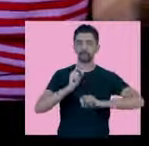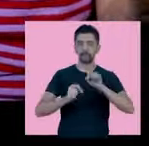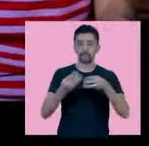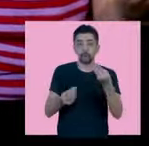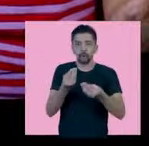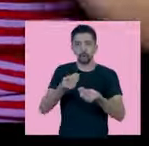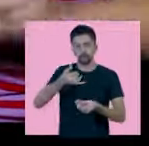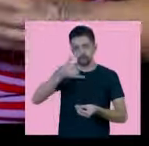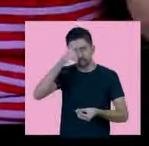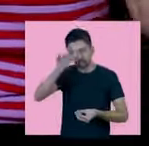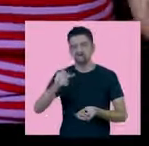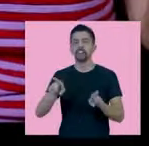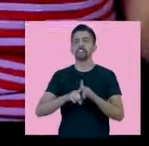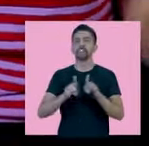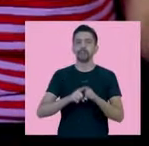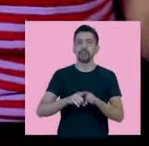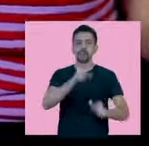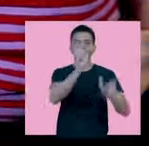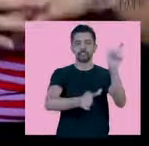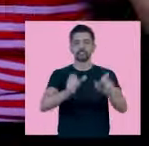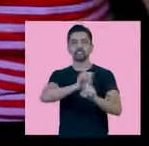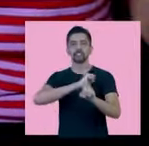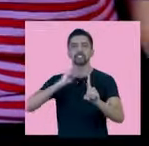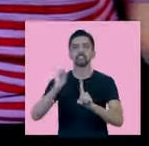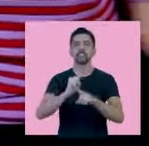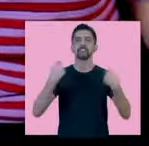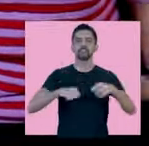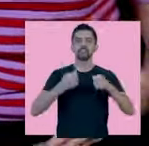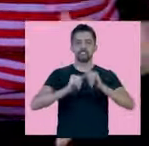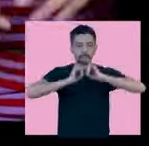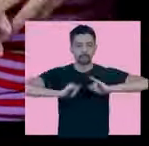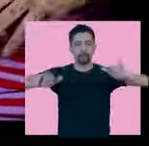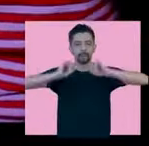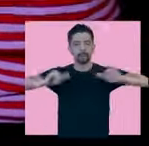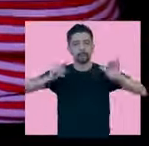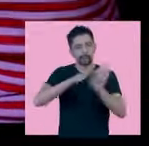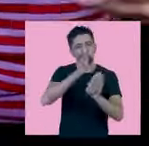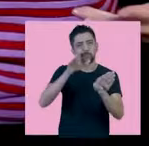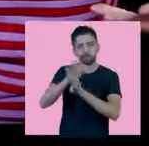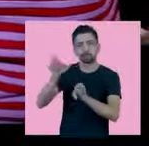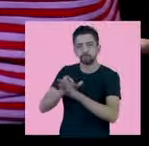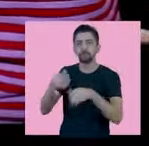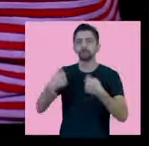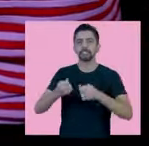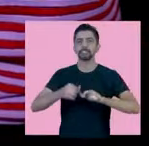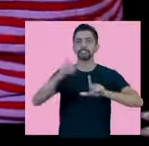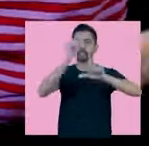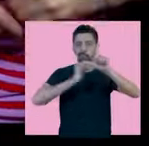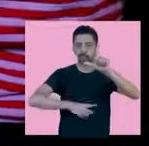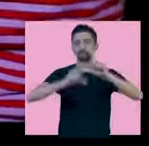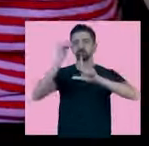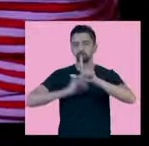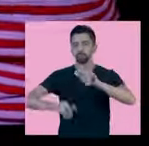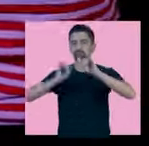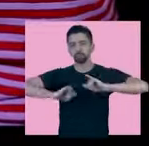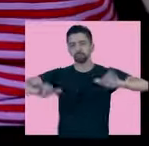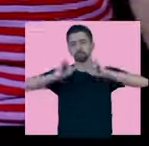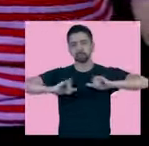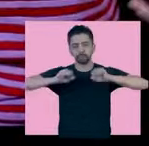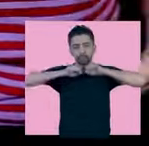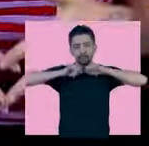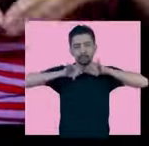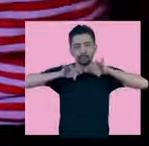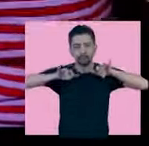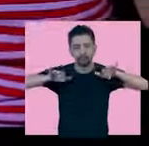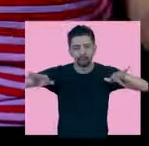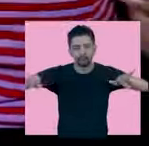ao abuso infantil. Primeiro é a conscientização, é a gente falar sobre esse assunto, é a gente levar essas informações aqui para o máximo de pessoas,